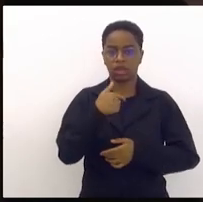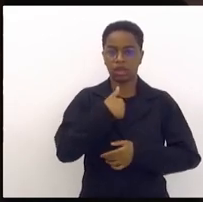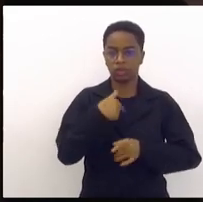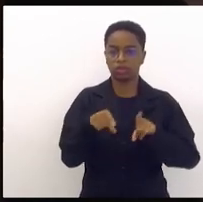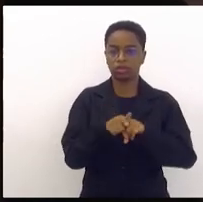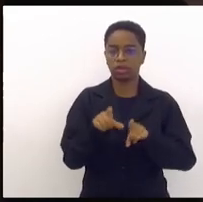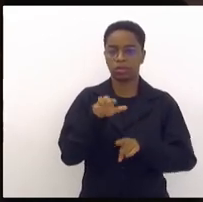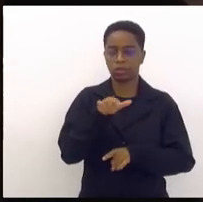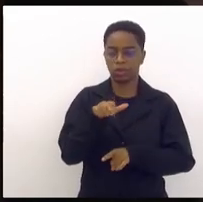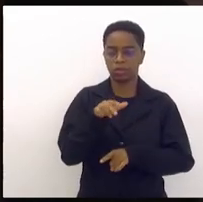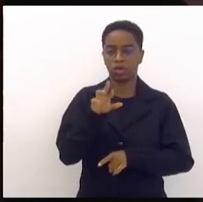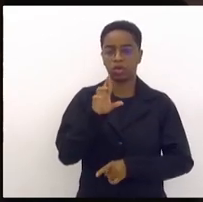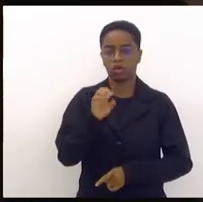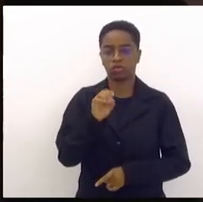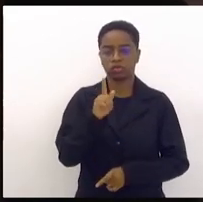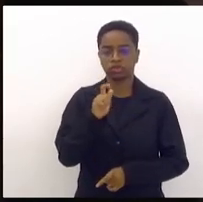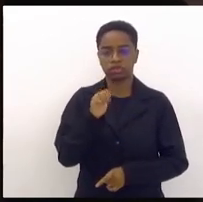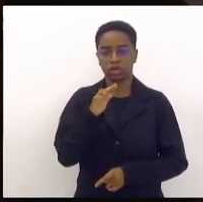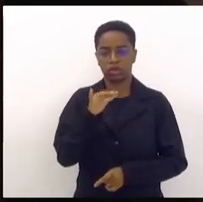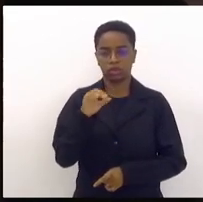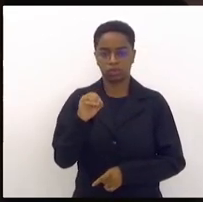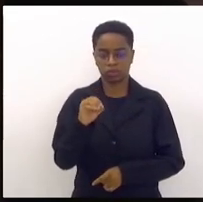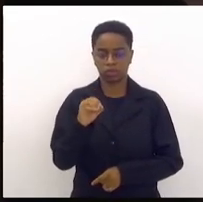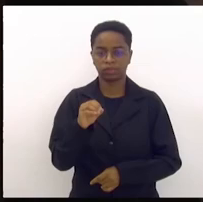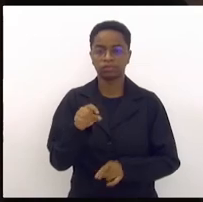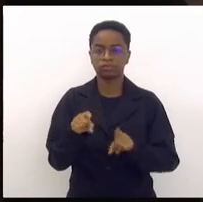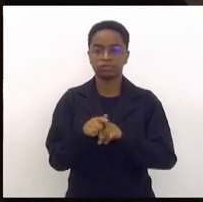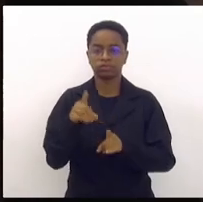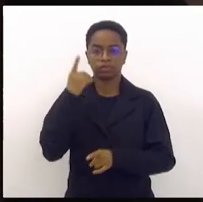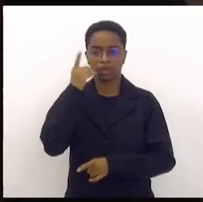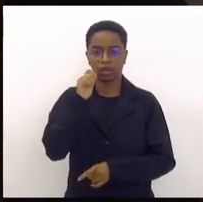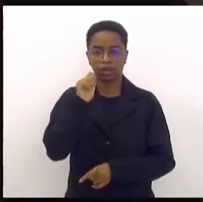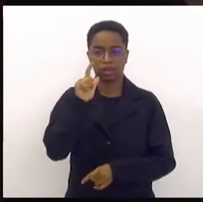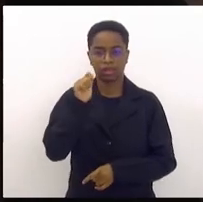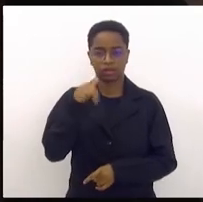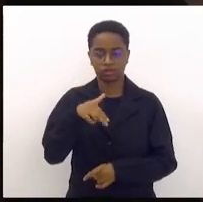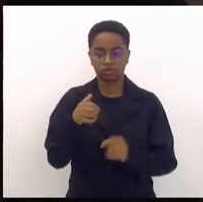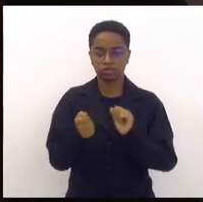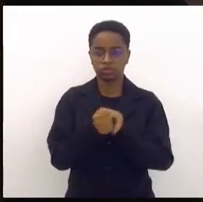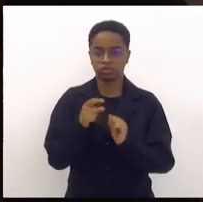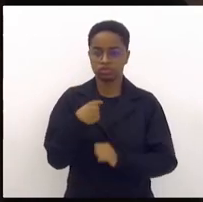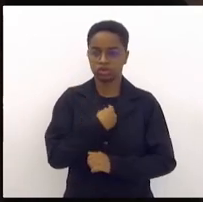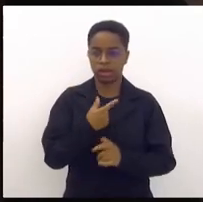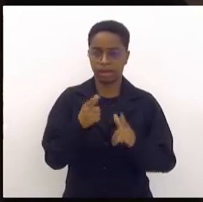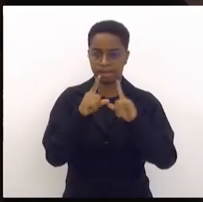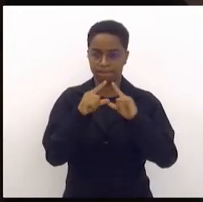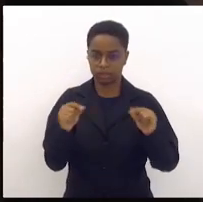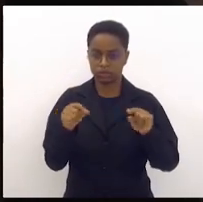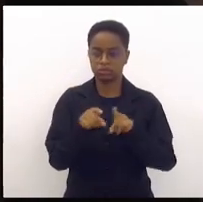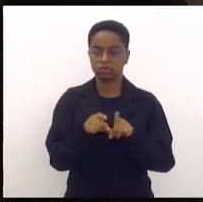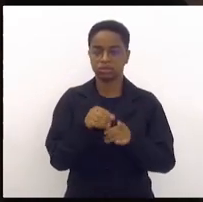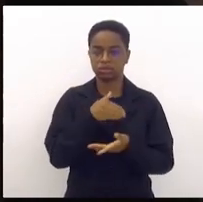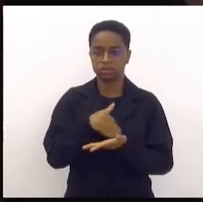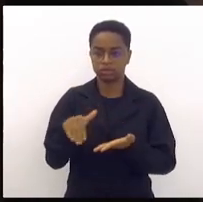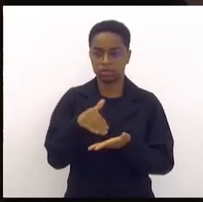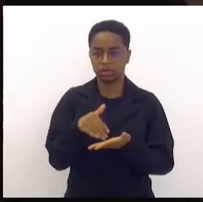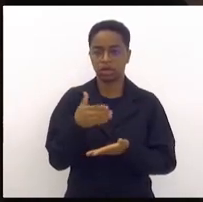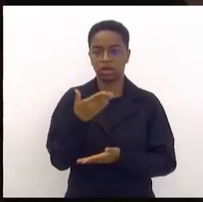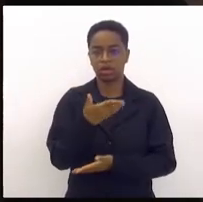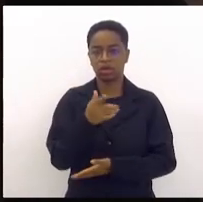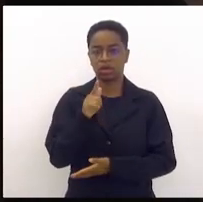irmão, vereador Rogério Amorim, deputado Alan Lopes, que foi conosco para Brasília, o secretário